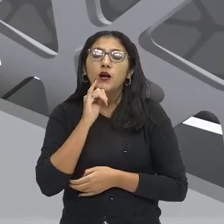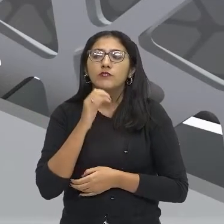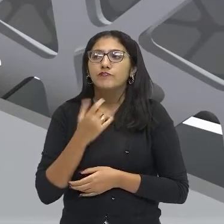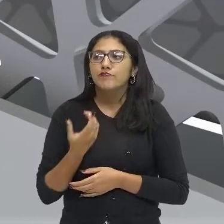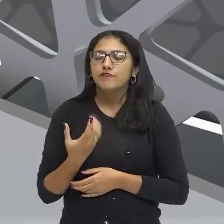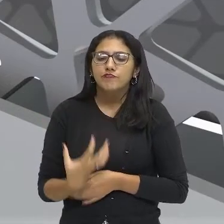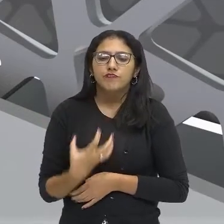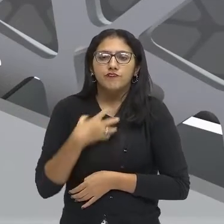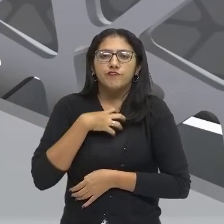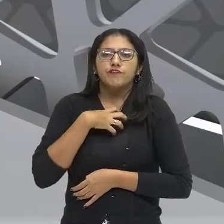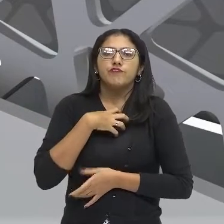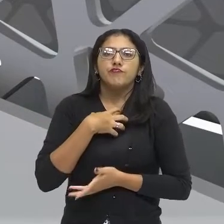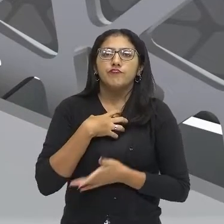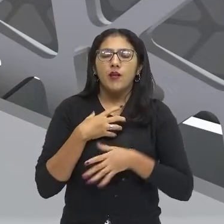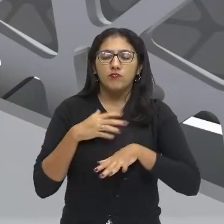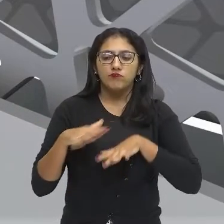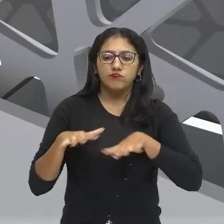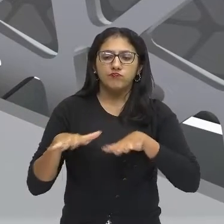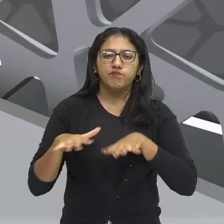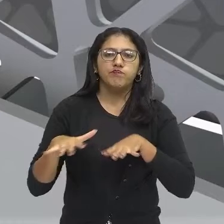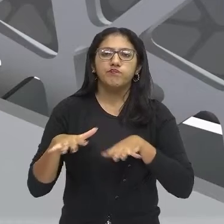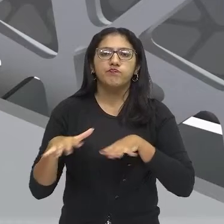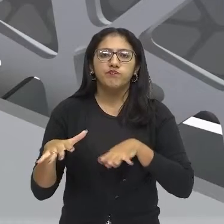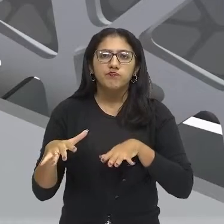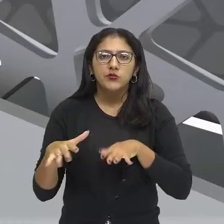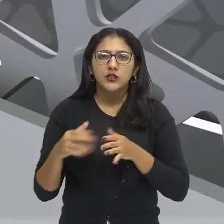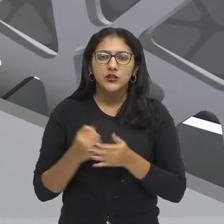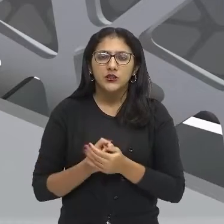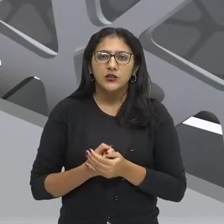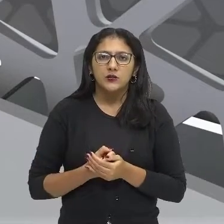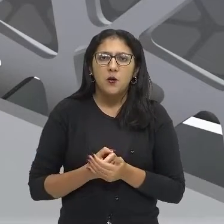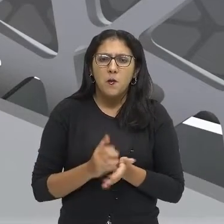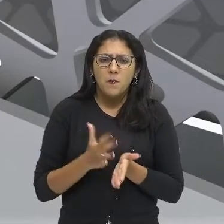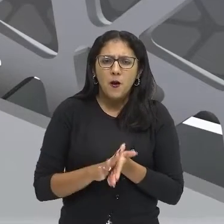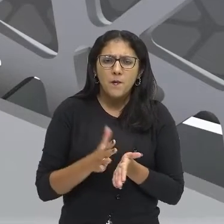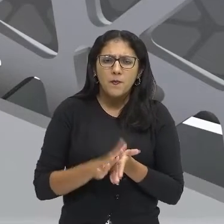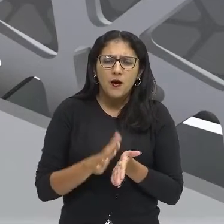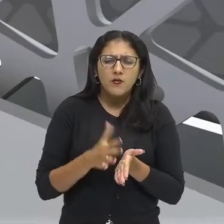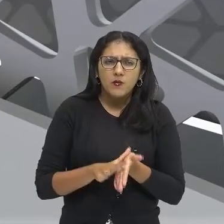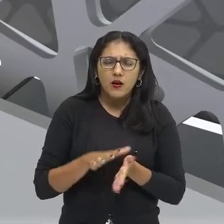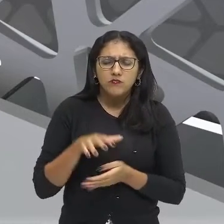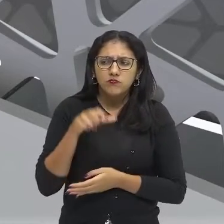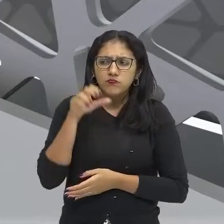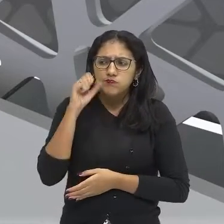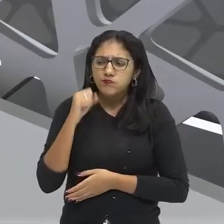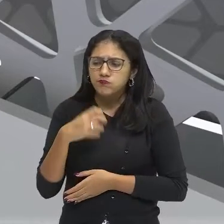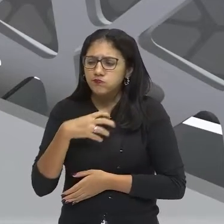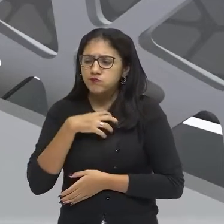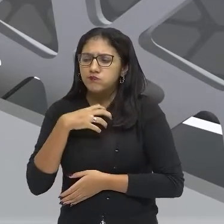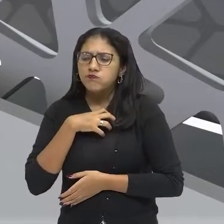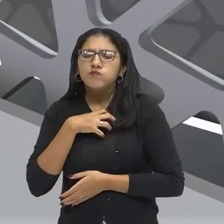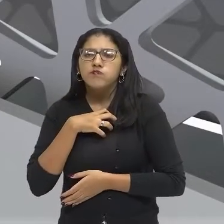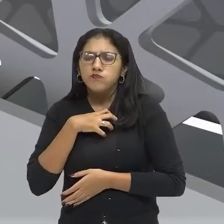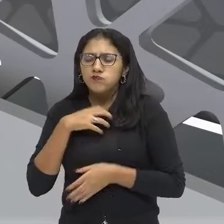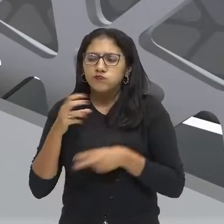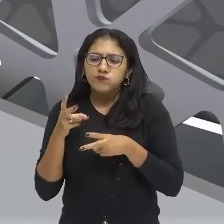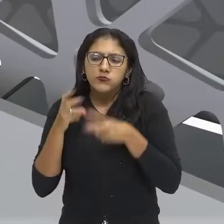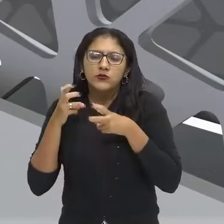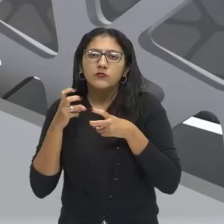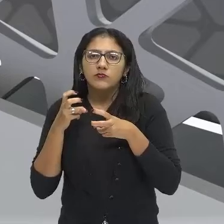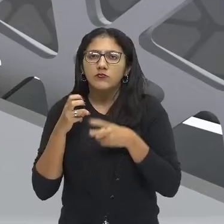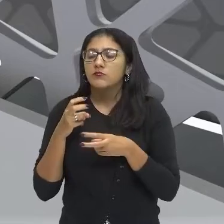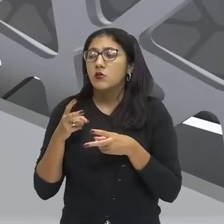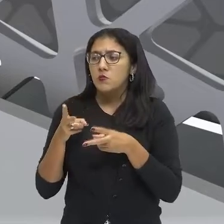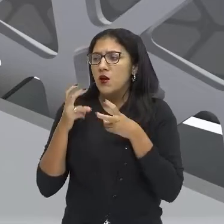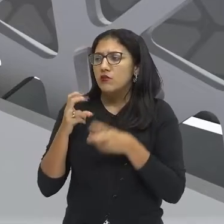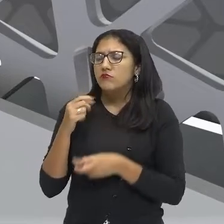gente sente uma vibração, uma batucada, uma batida, isso daí gera um ritmo também. E percebam que não tem música,